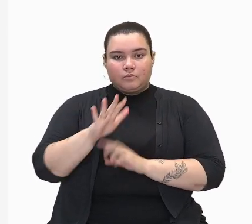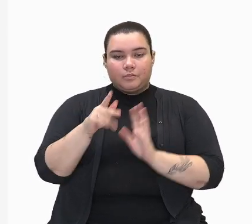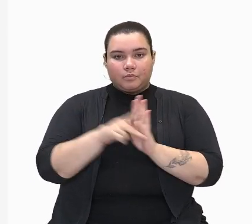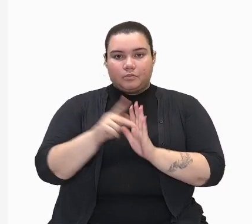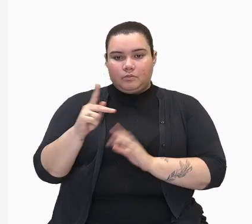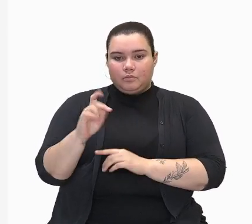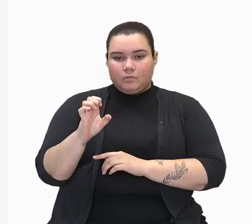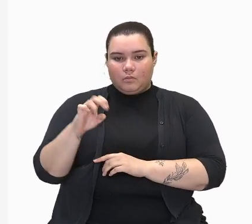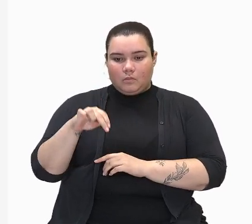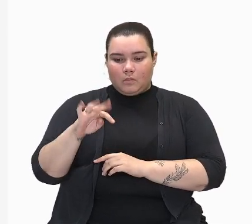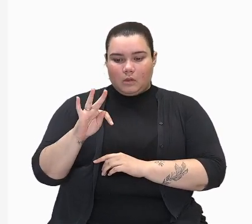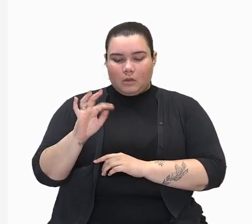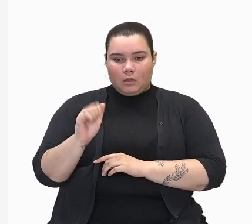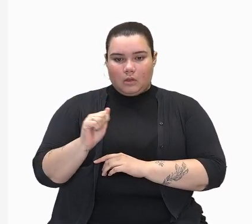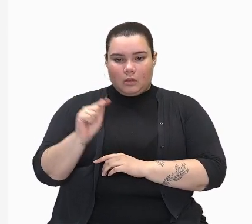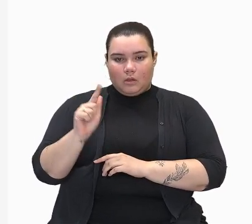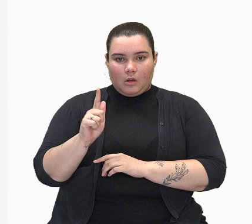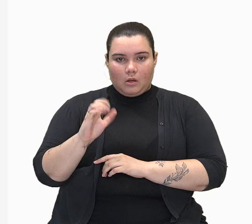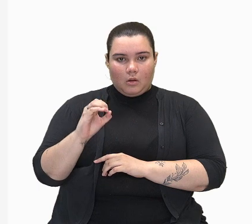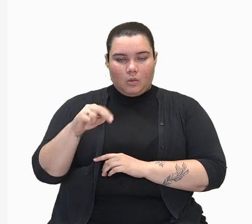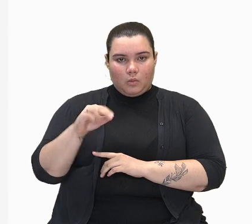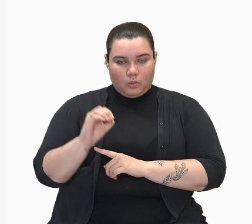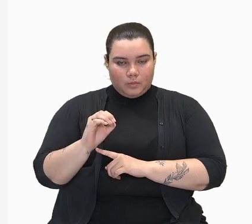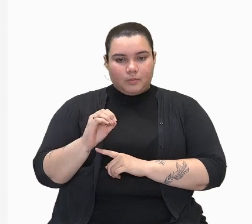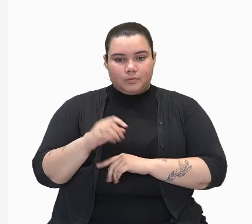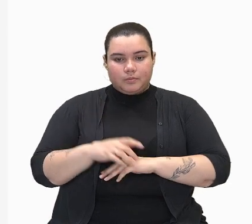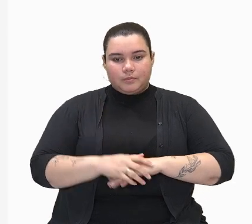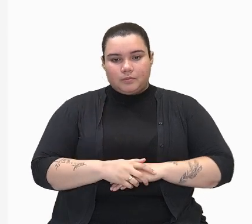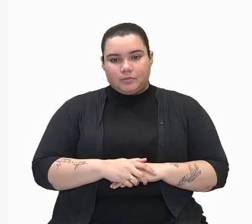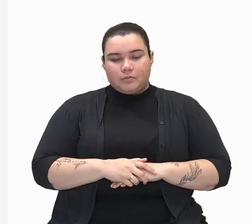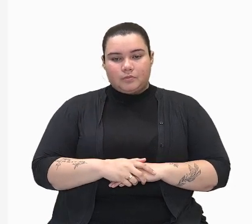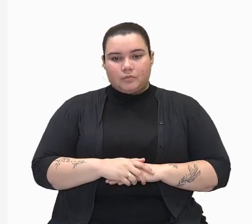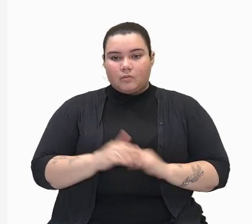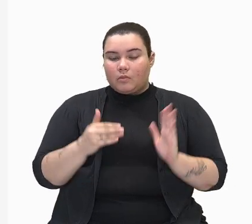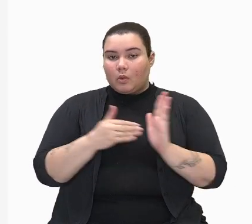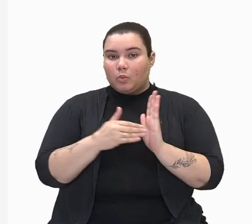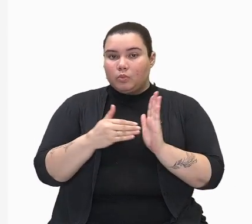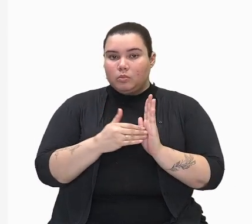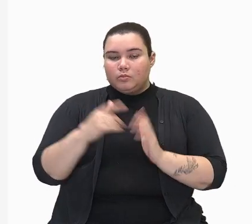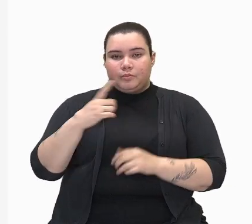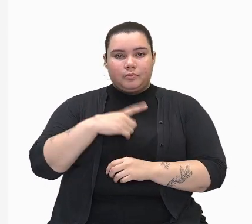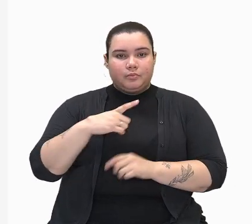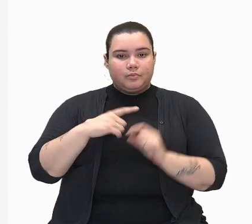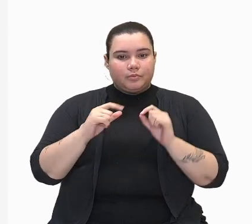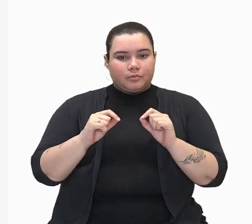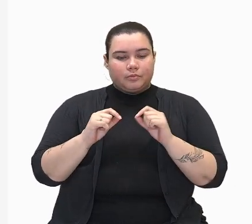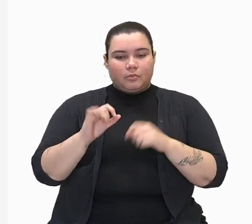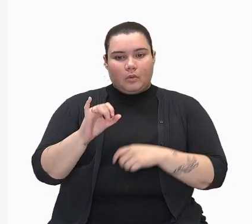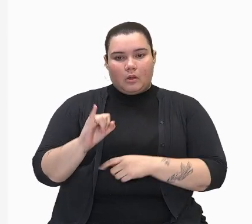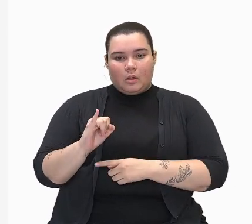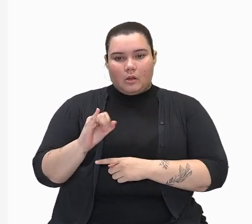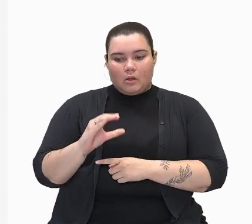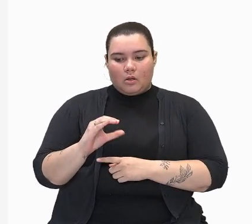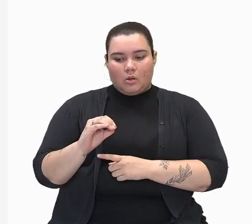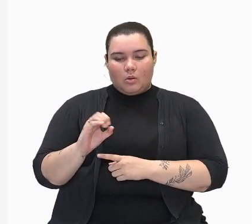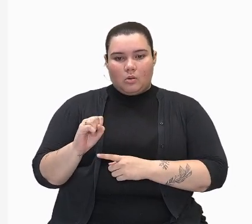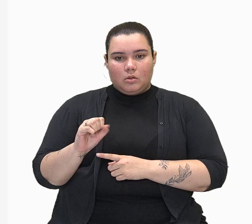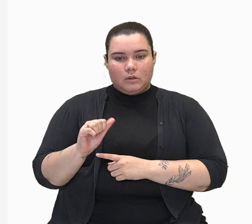O nosso polígono é um pentágono. E por último nós temos o